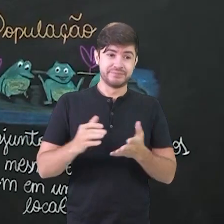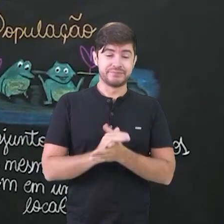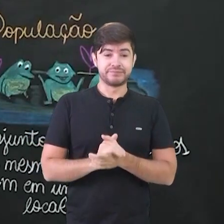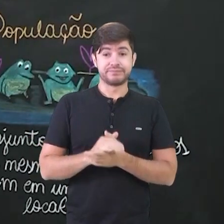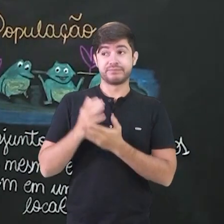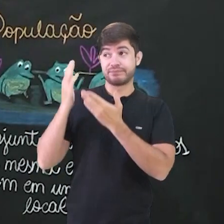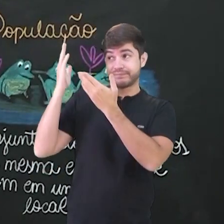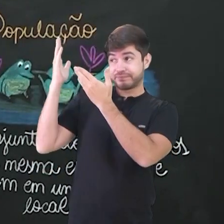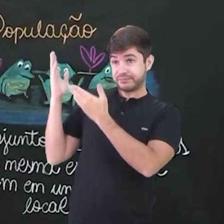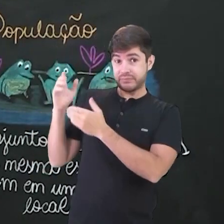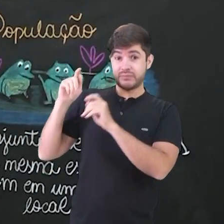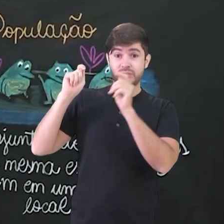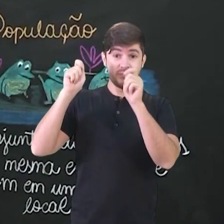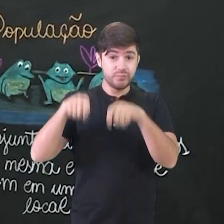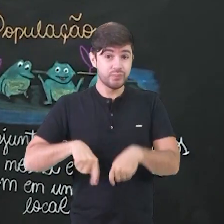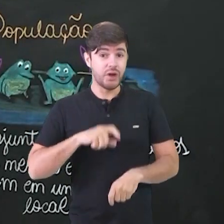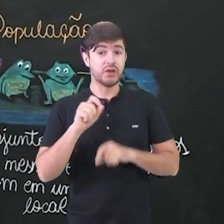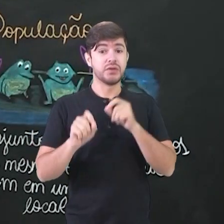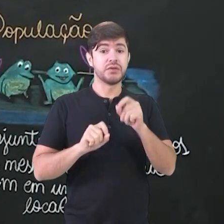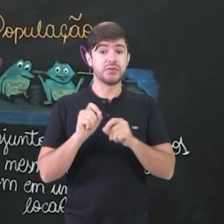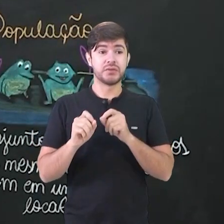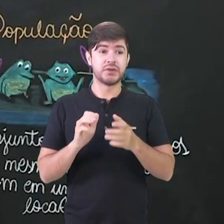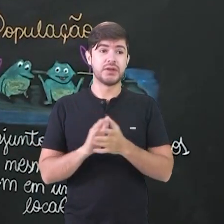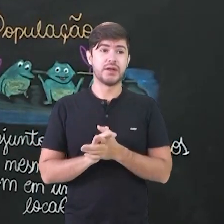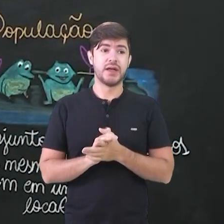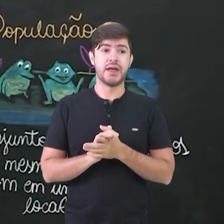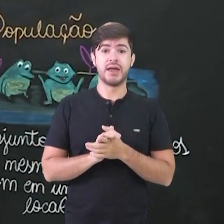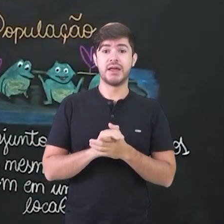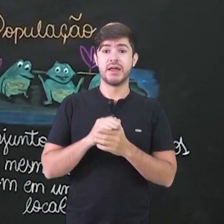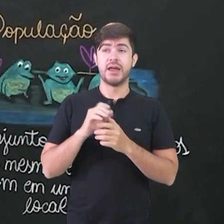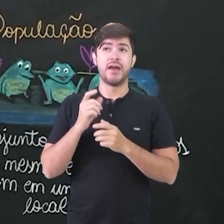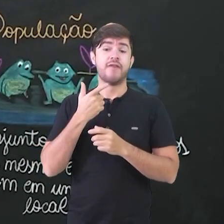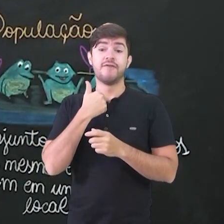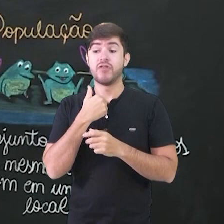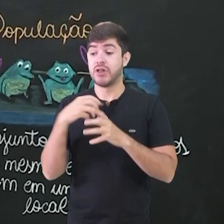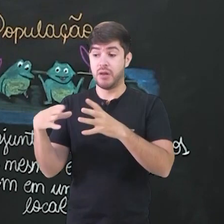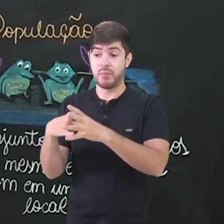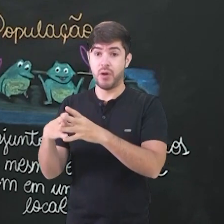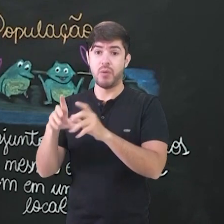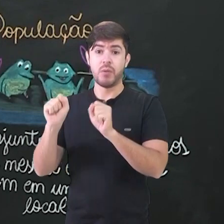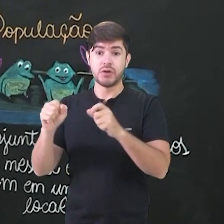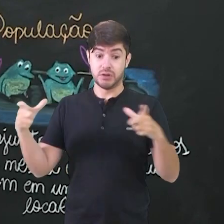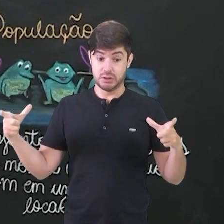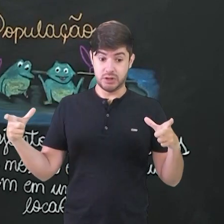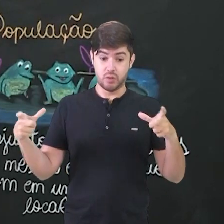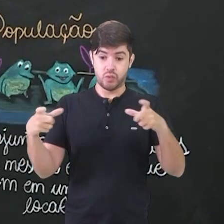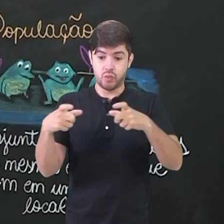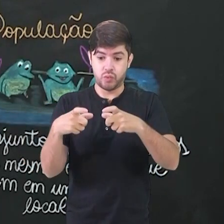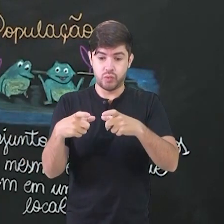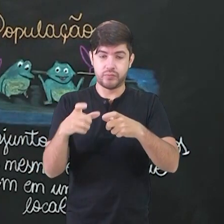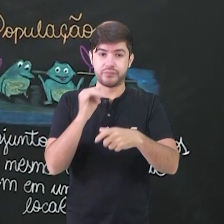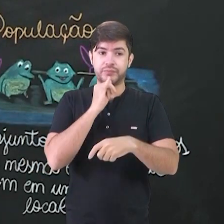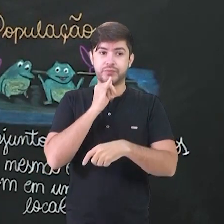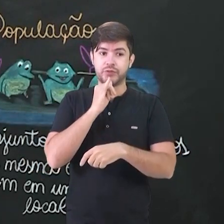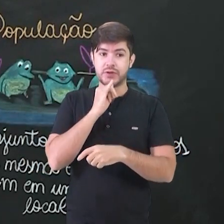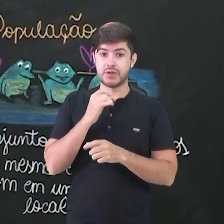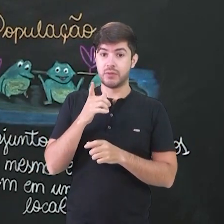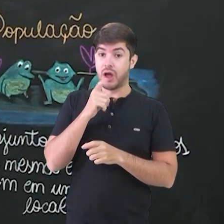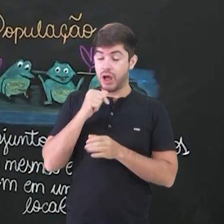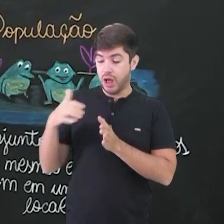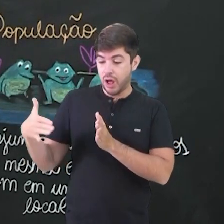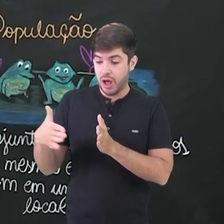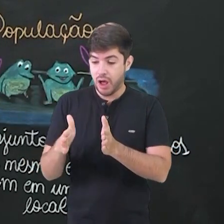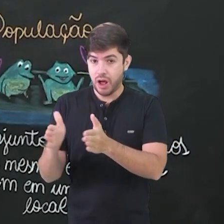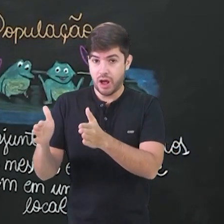Essa população ela pode, por fatores alheios à vontade dela, ser reduzida. Por exemplo, tenho aqui um lago.